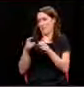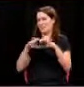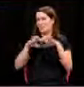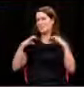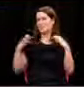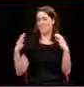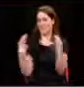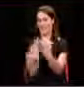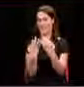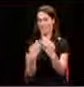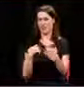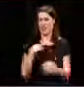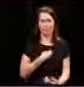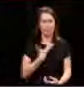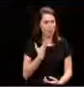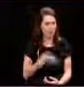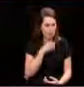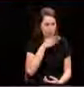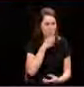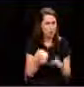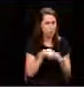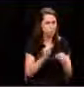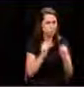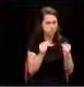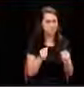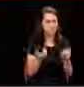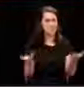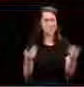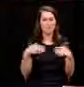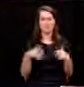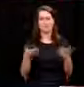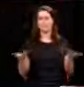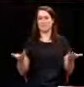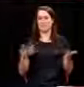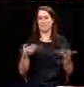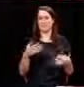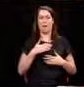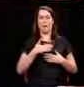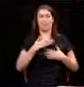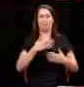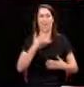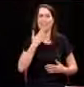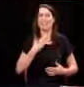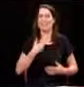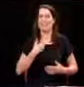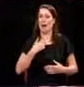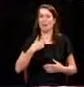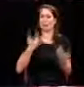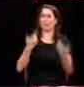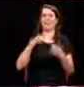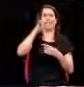farra, porque vai ser uma farra valente. Pois, mas já há vontade é de ir apanhar o comboio pelo menos a meio do país, não é? Não, mas